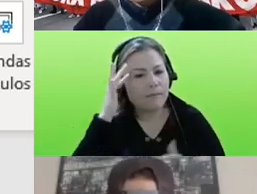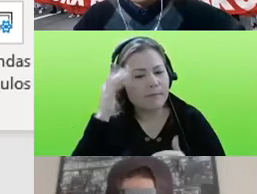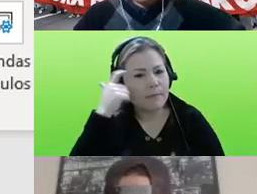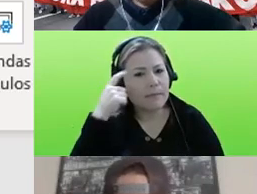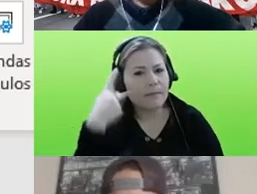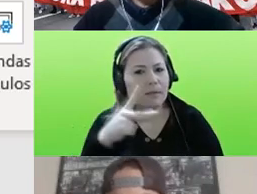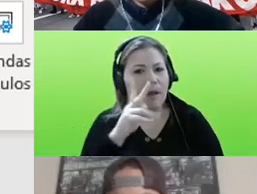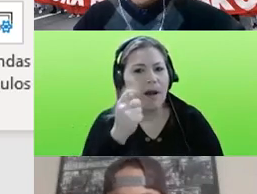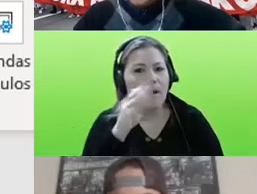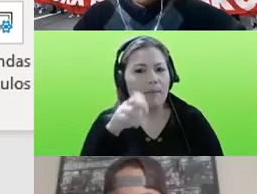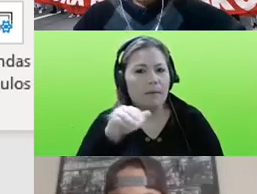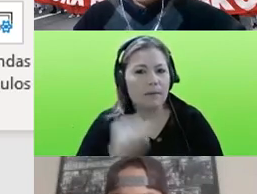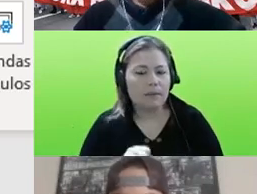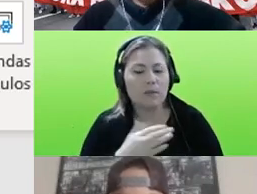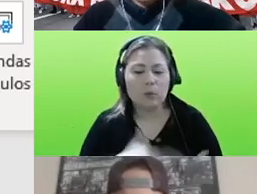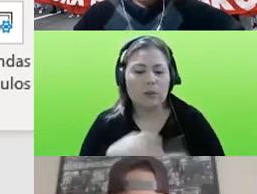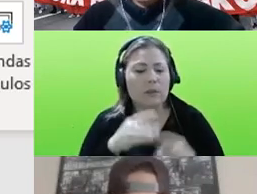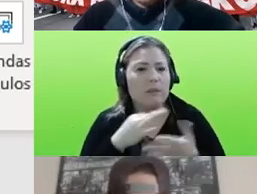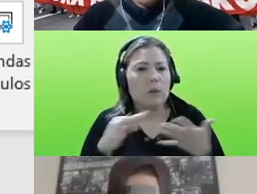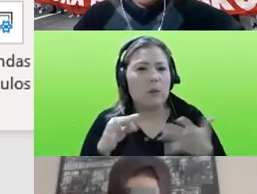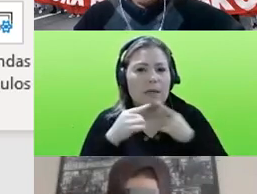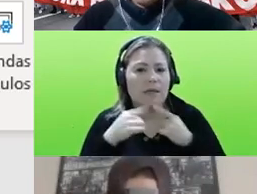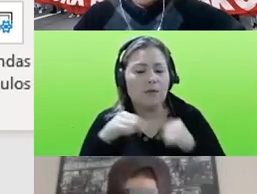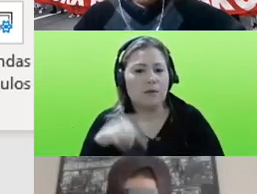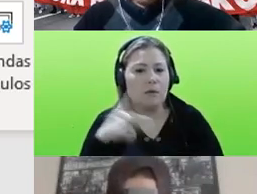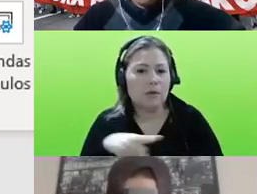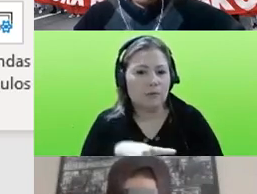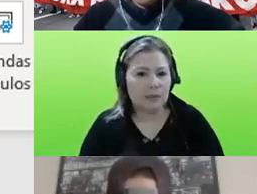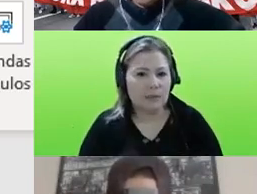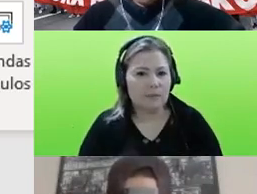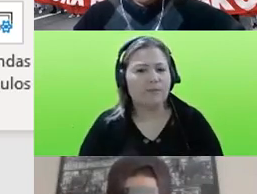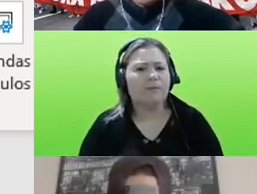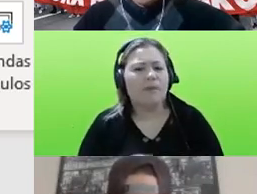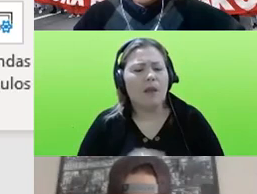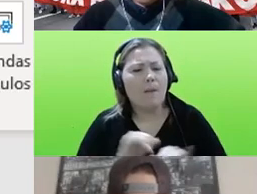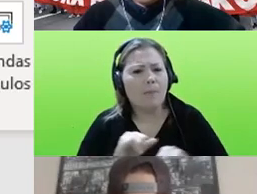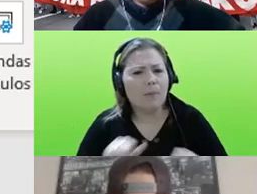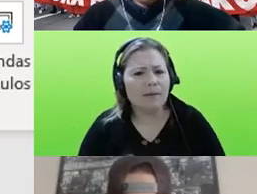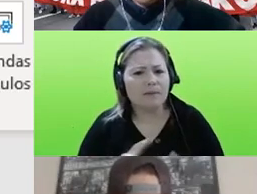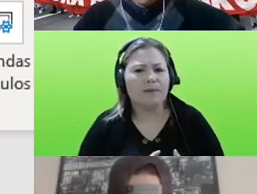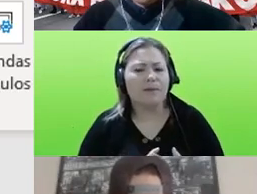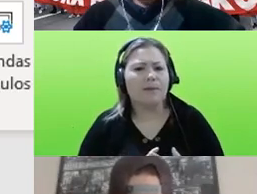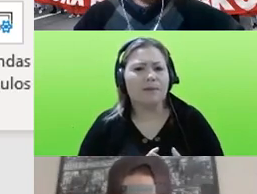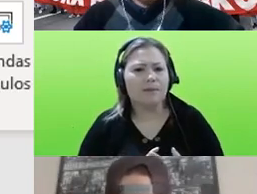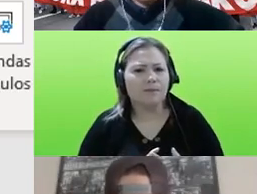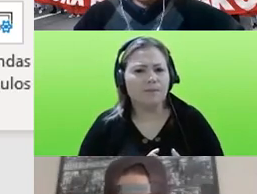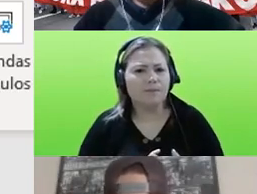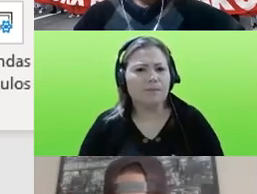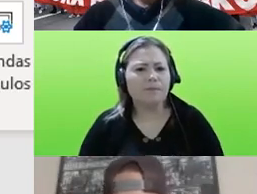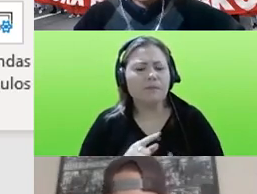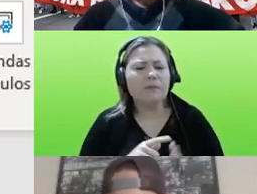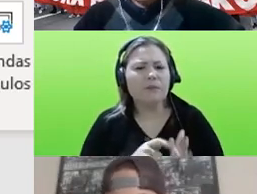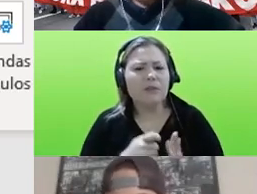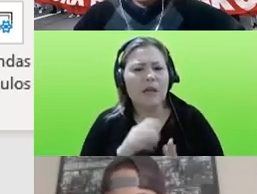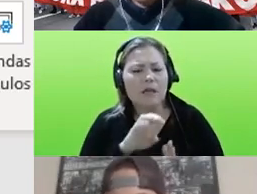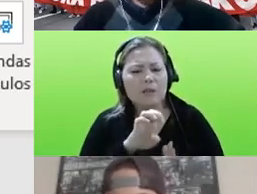em teoria crítica no nosso país, né? Sobretudo aquelas publicações da editora e das coleções